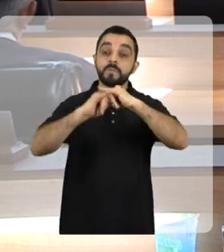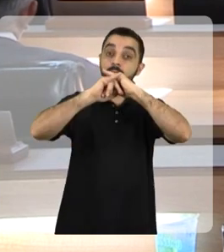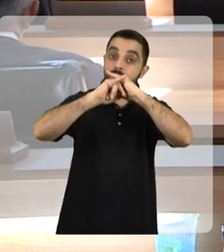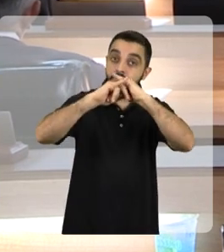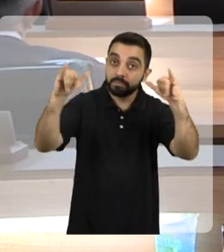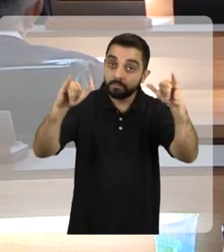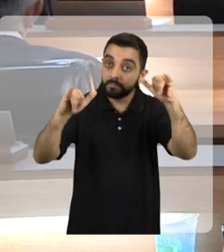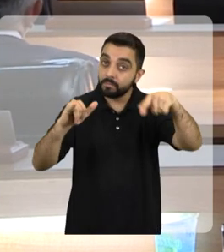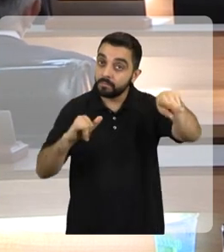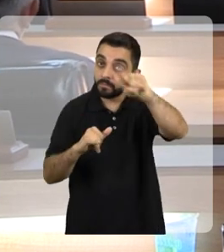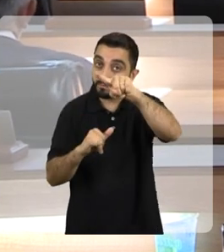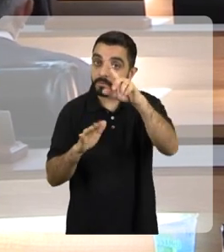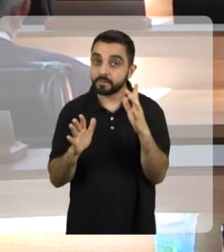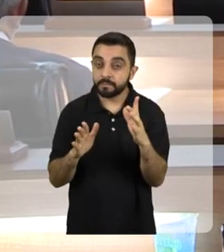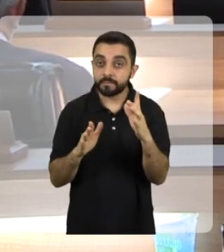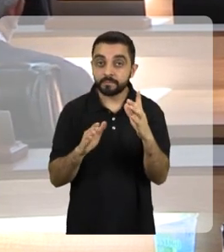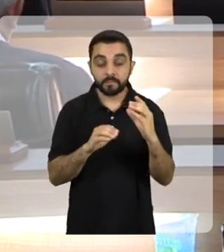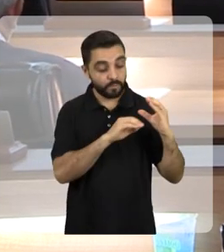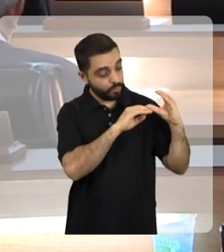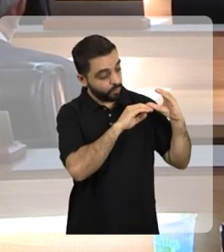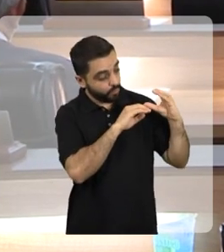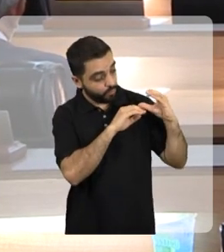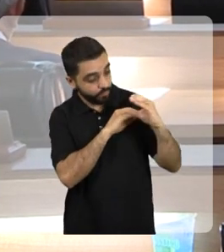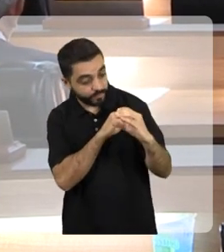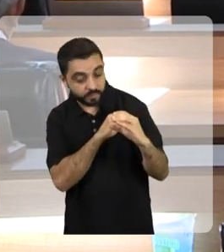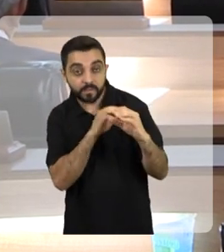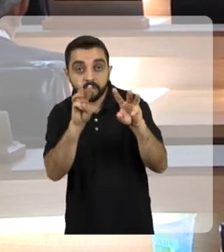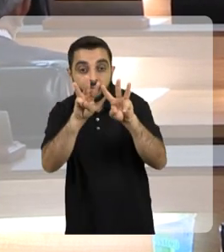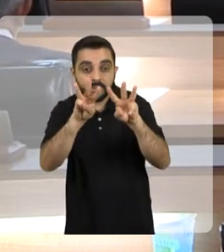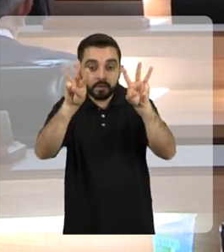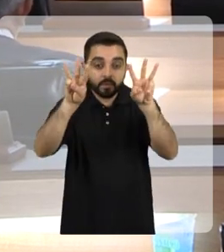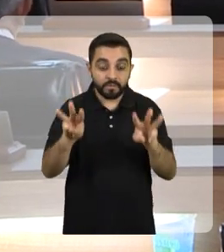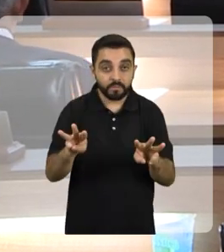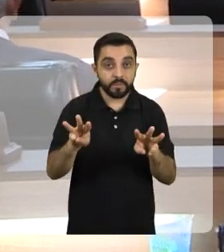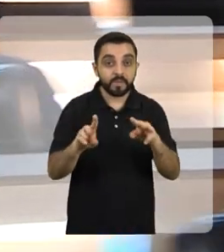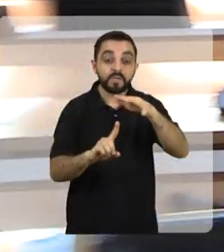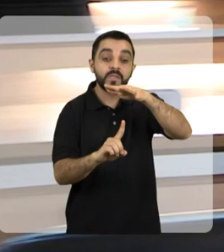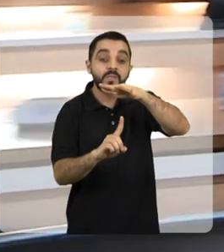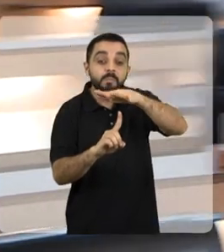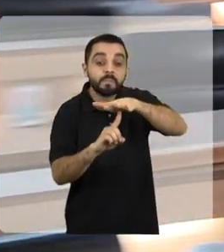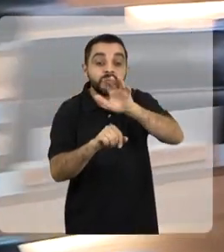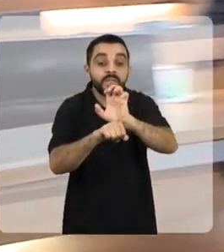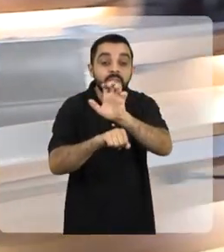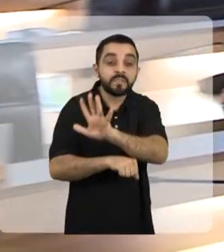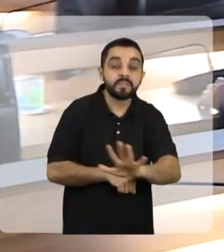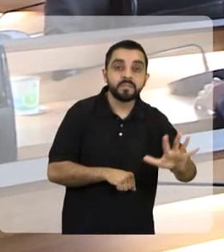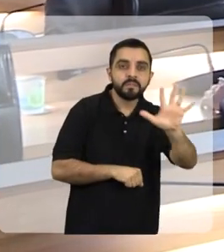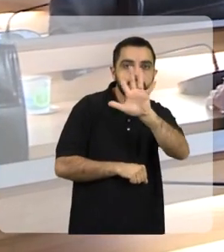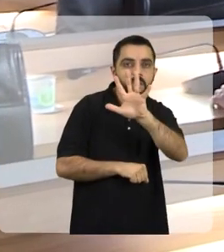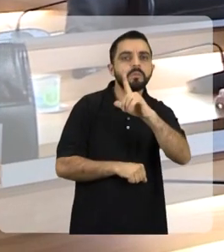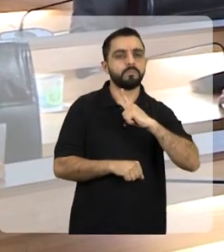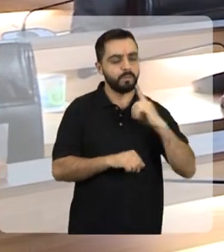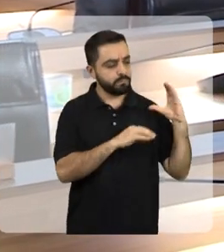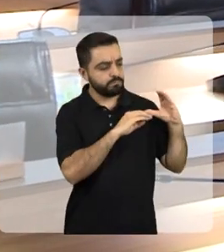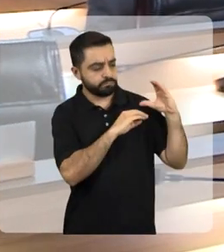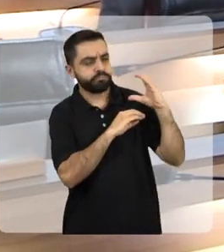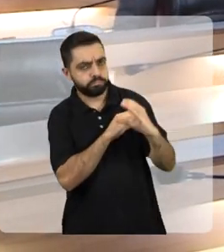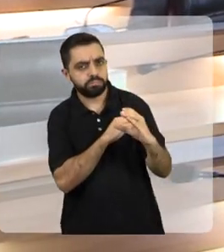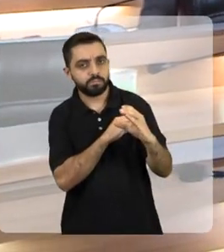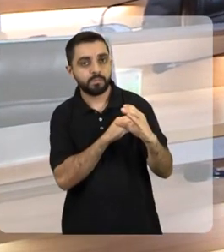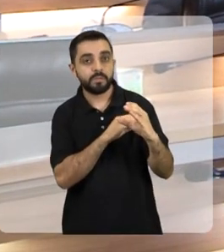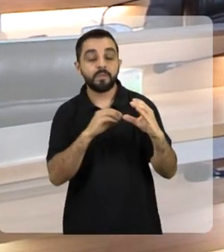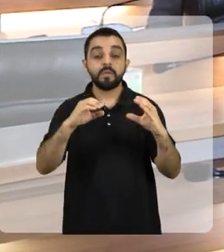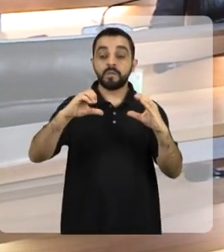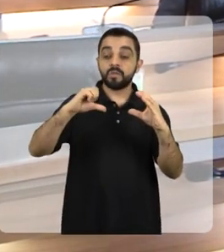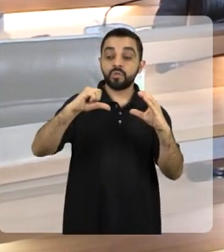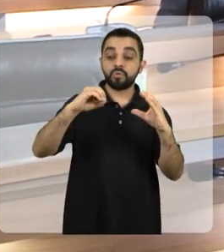vereadoras, do orçamento da Universidade Federal do Paraná inteiro, que de fato é um orçamento grande, mais de